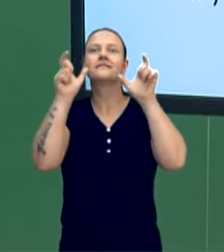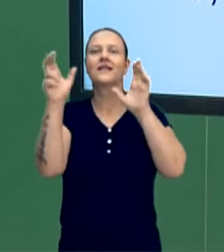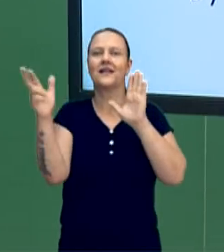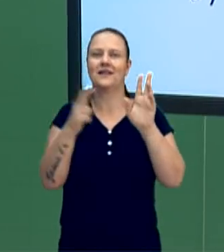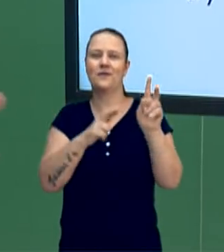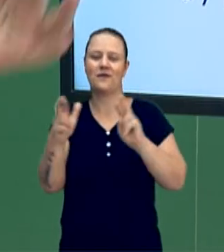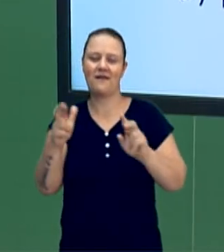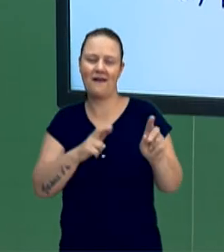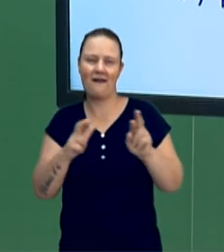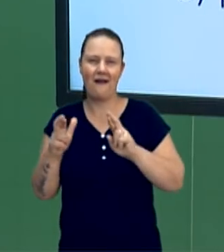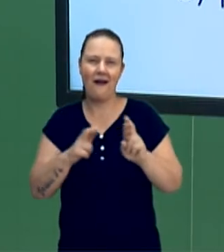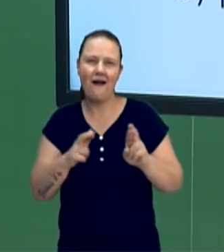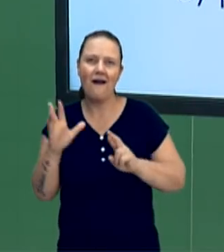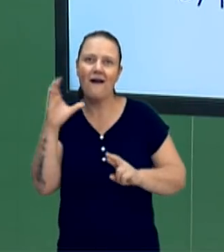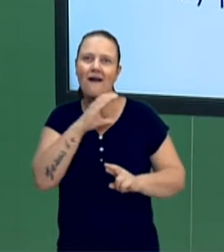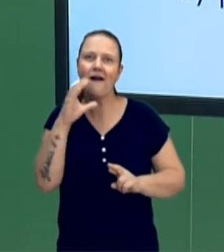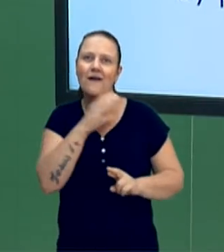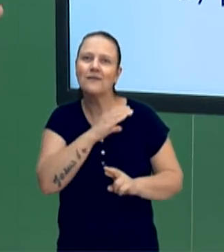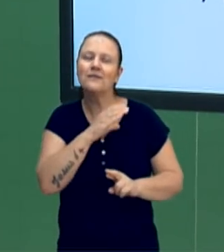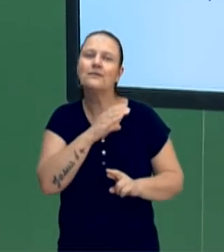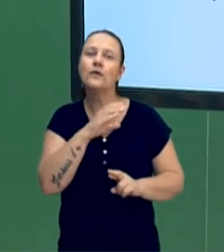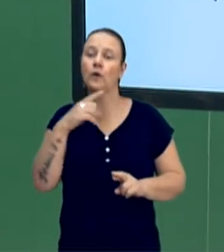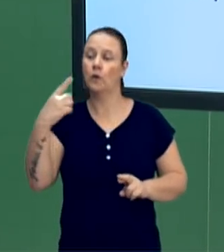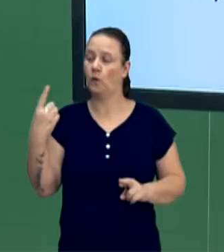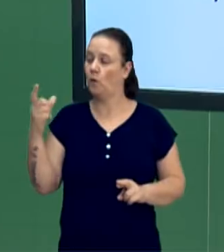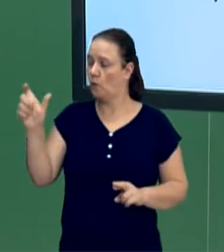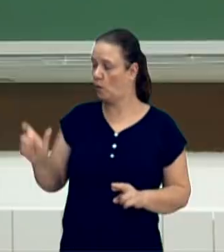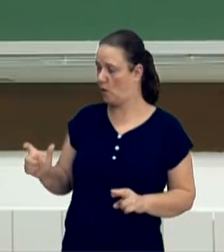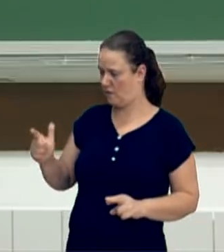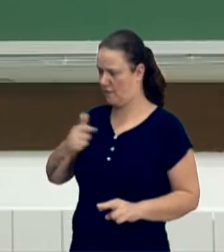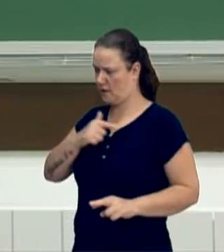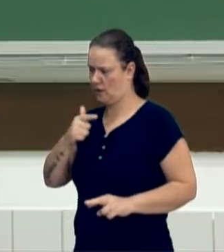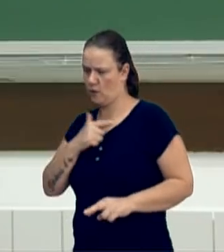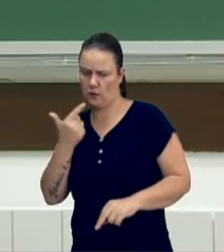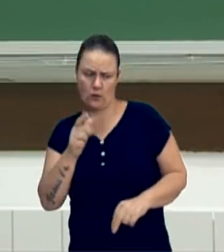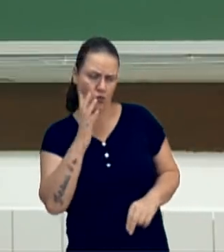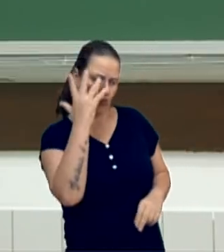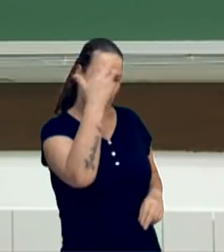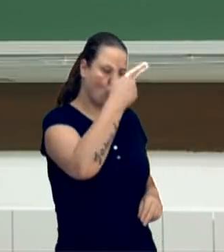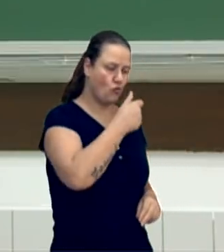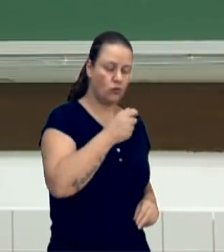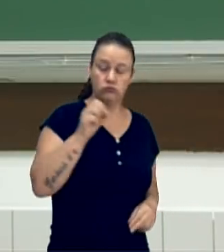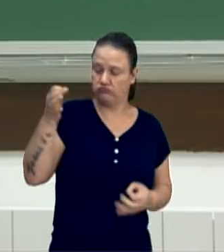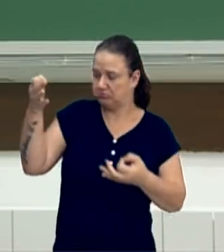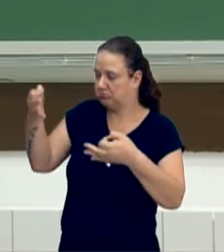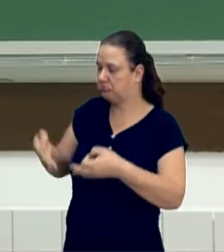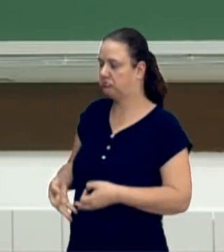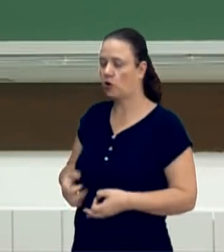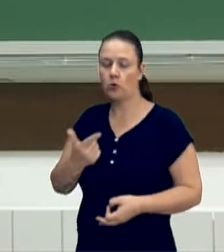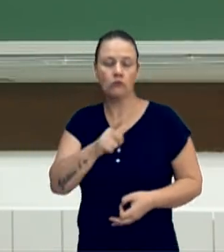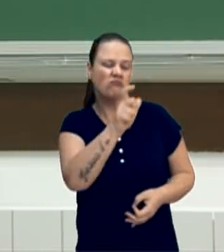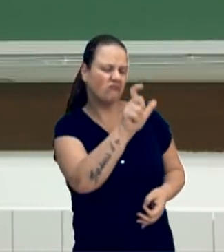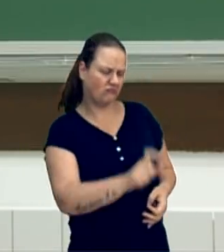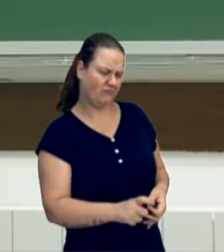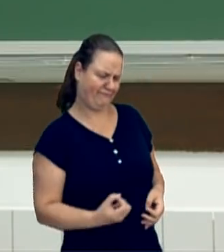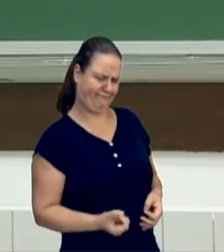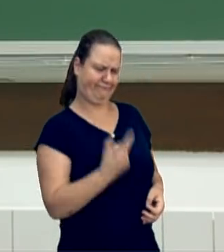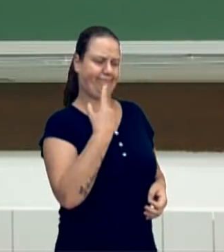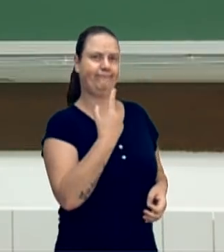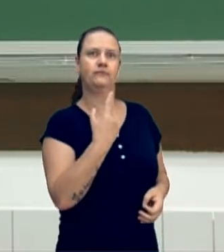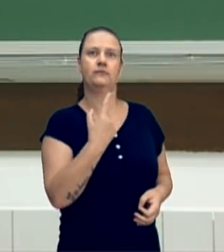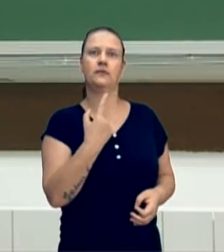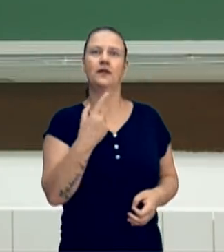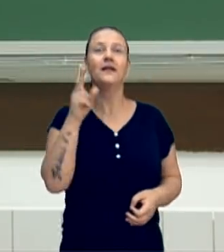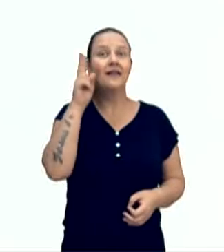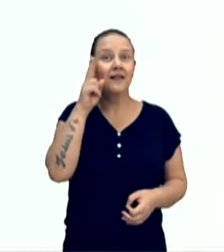respondeu rapidinho. Então, ali, ó, um é feioso, outro é bonito, um é certinho, outro esquisito. Olha lá que eu corrigi